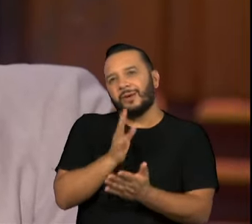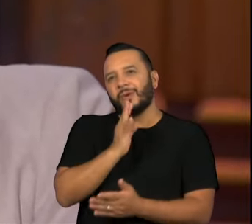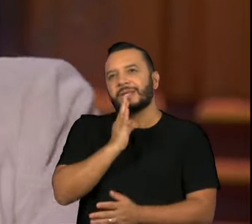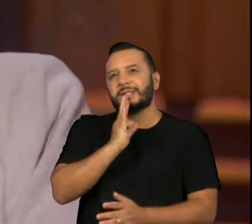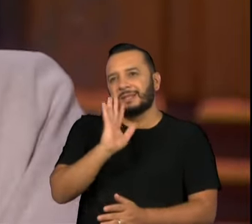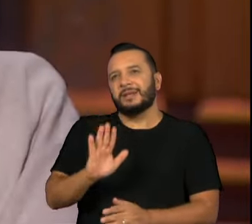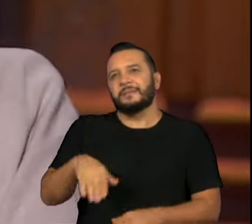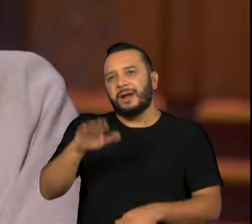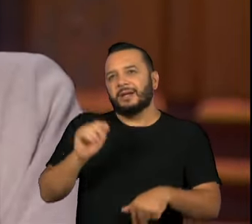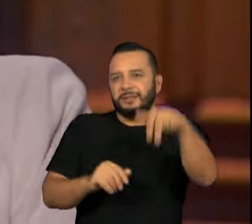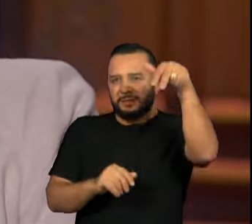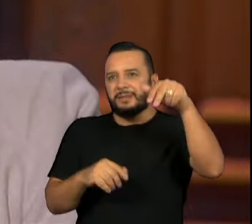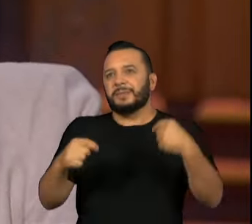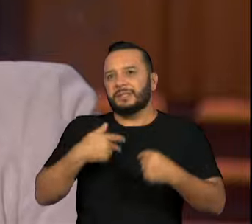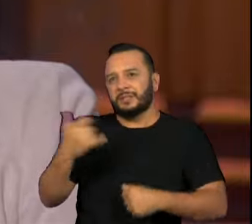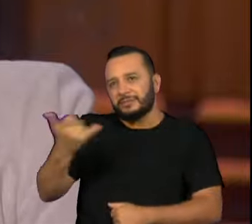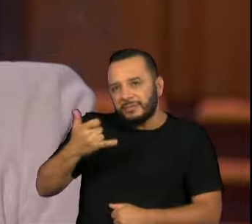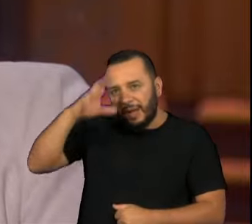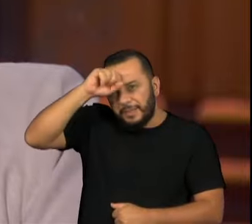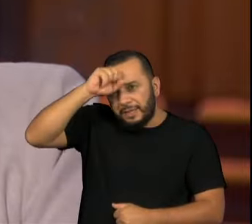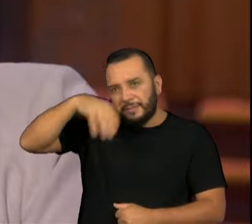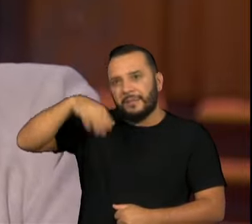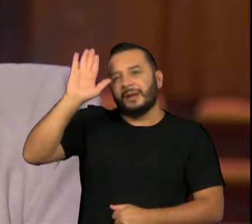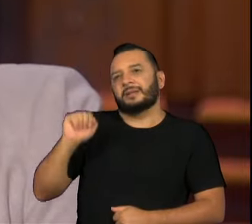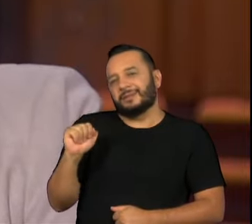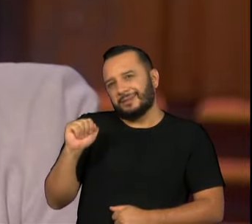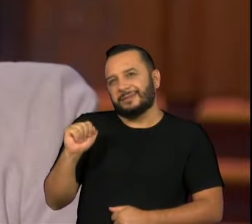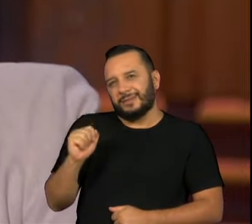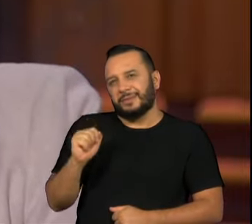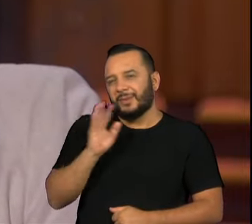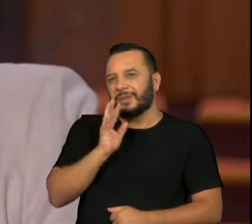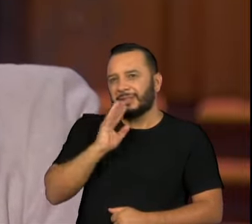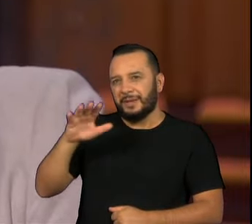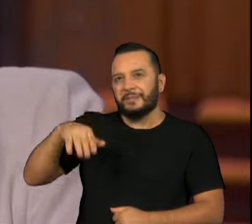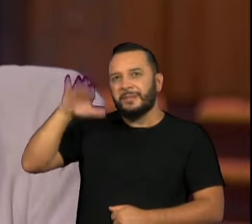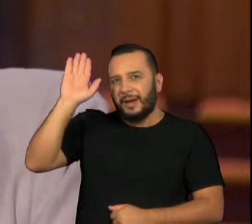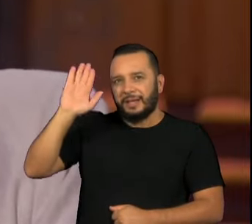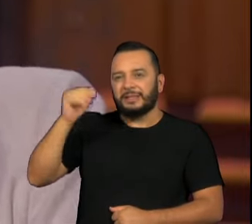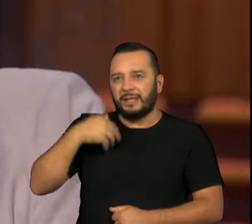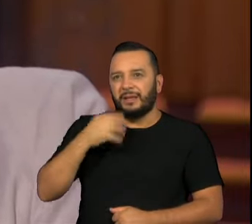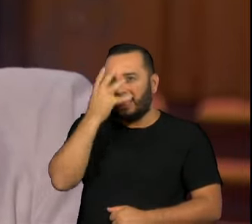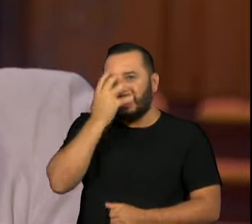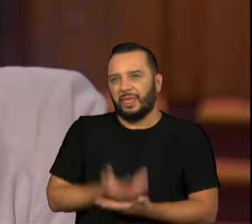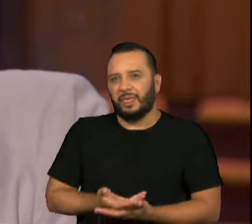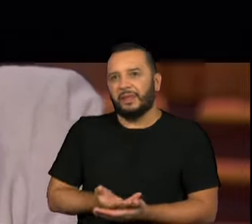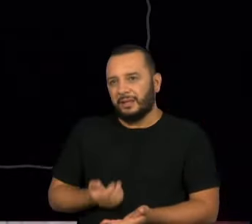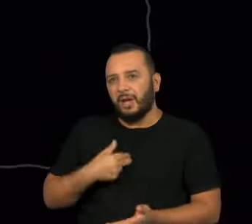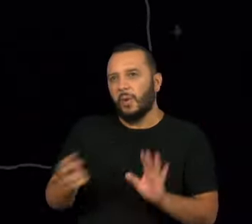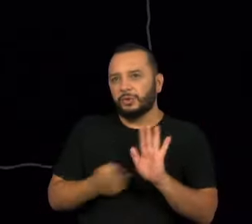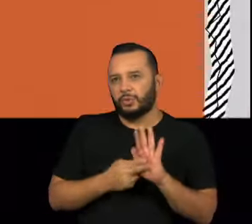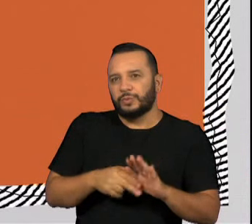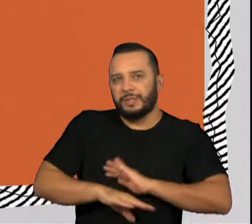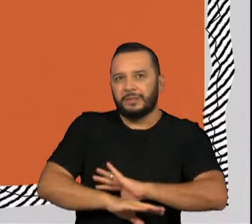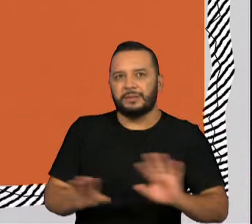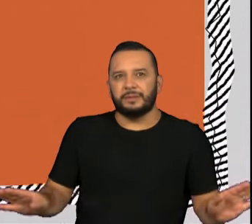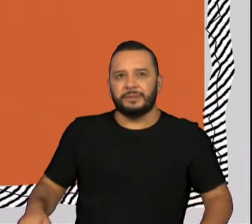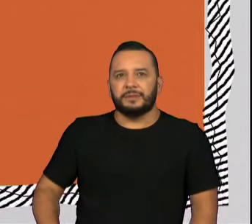eu preciso escutar mas e conhecer mais e passei aí o carão ex-mulher sumiu caramba